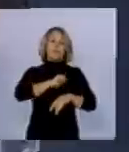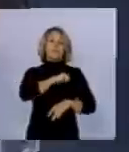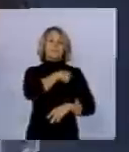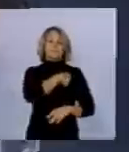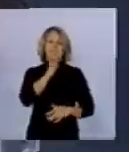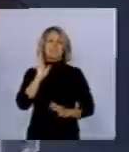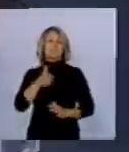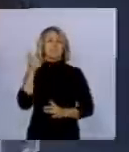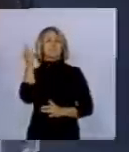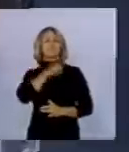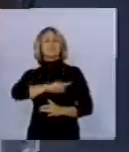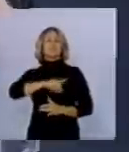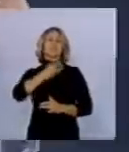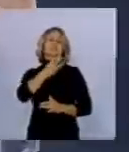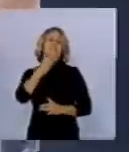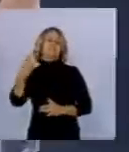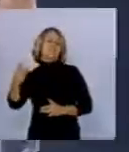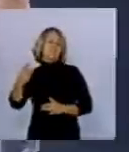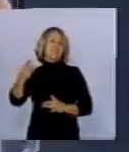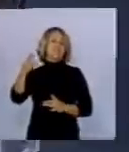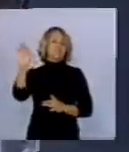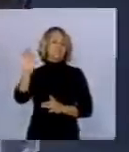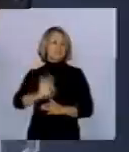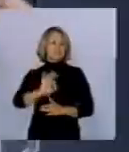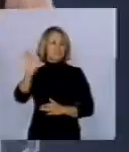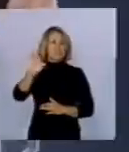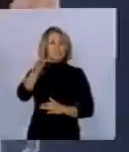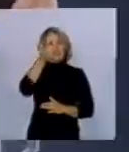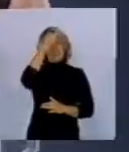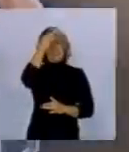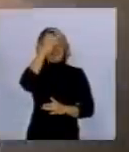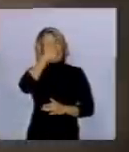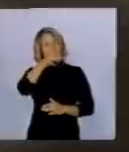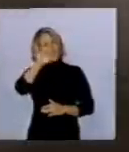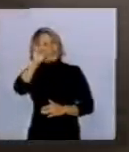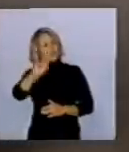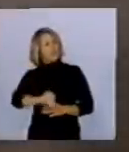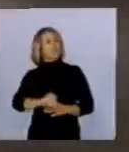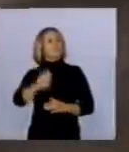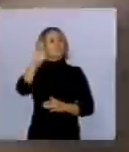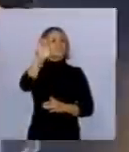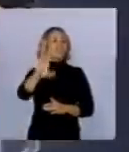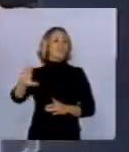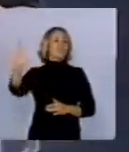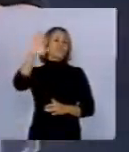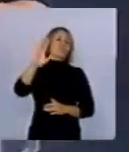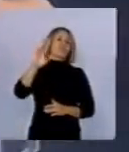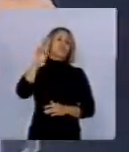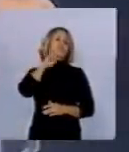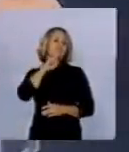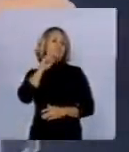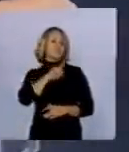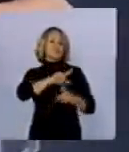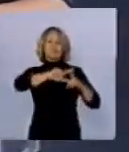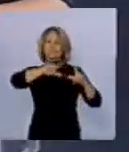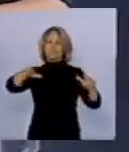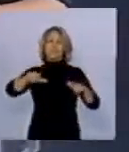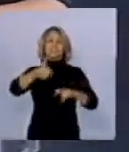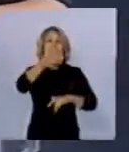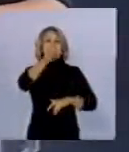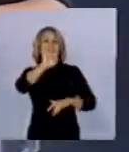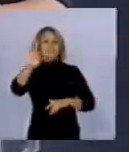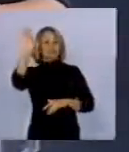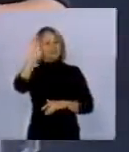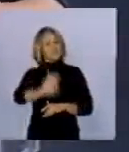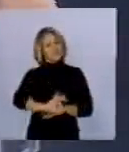Colômbia 76 que na Índia 90 que na Europa Estados Unidos é 100% então estamos muito longe de esgotar esse